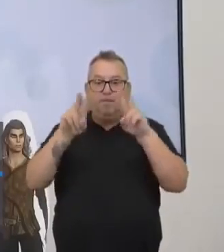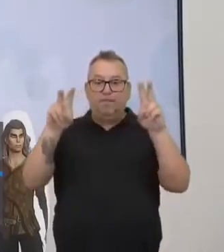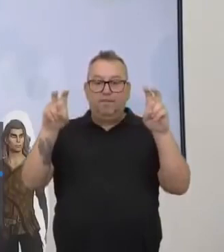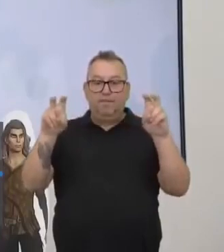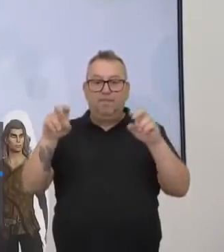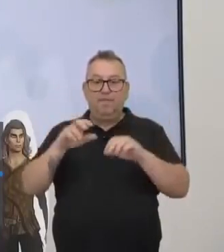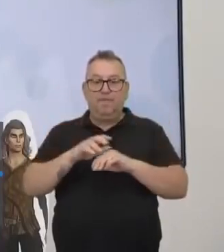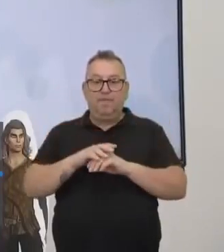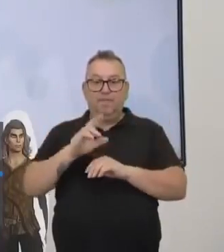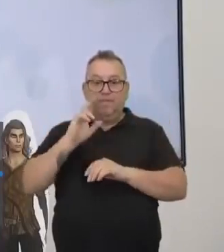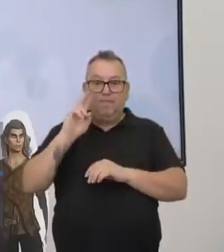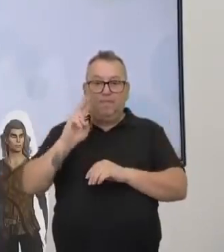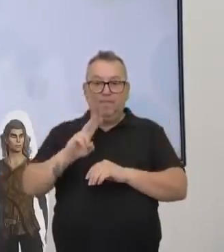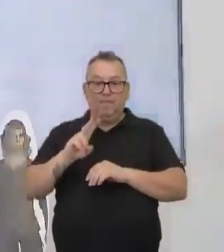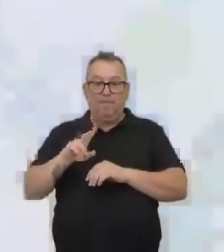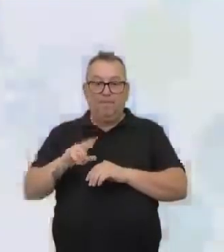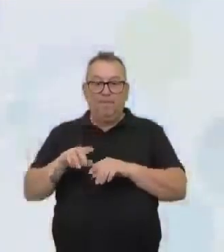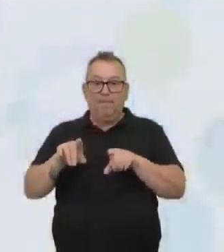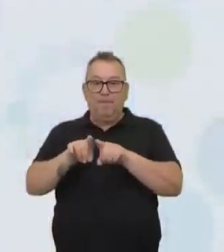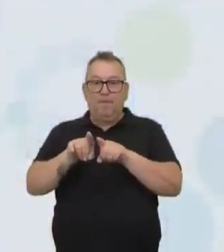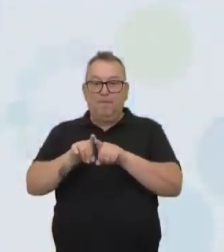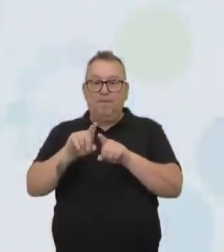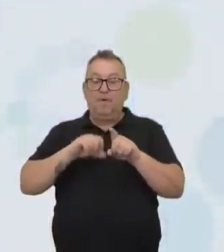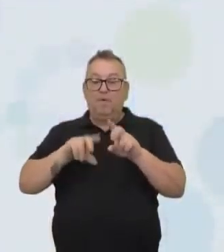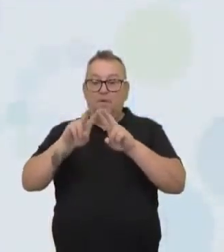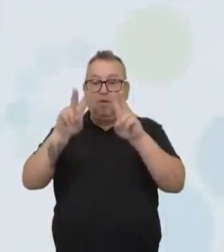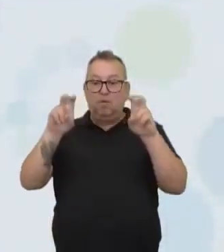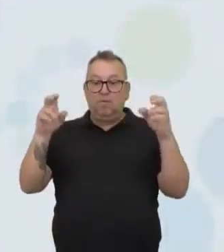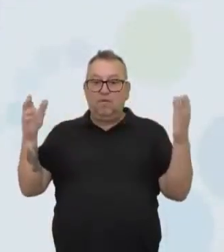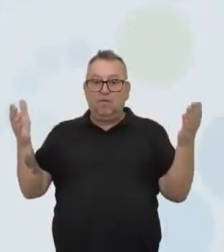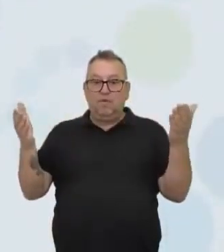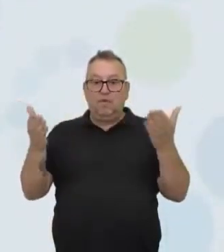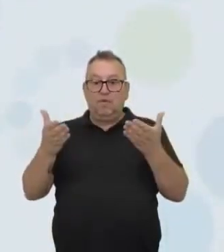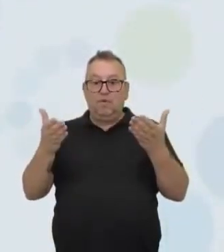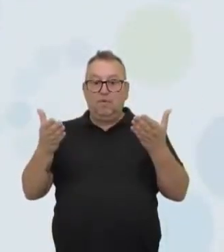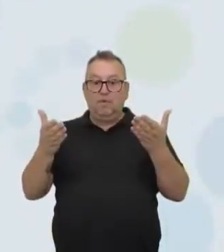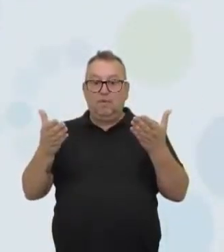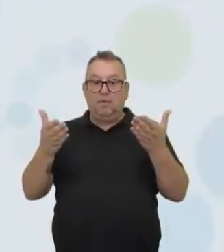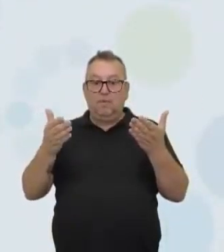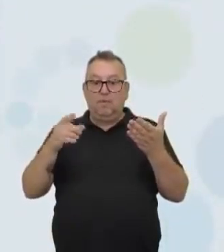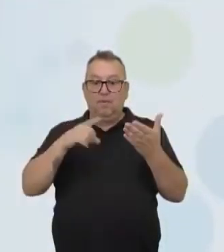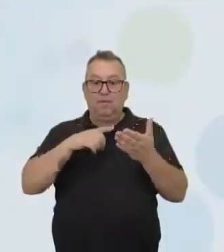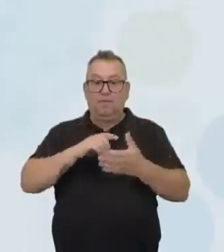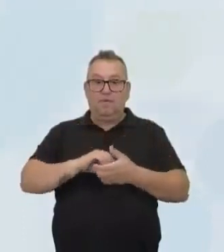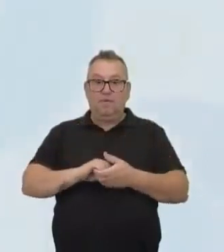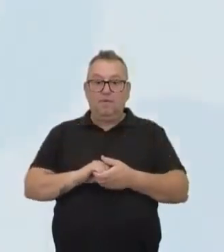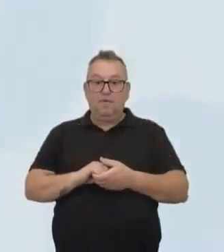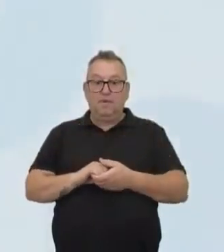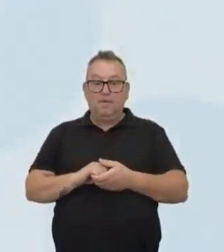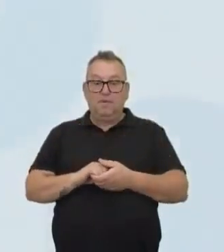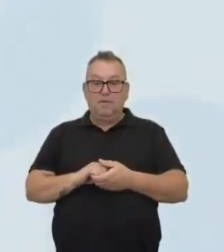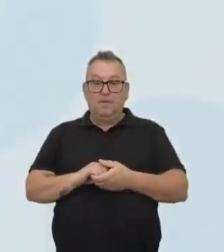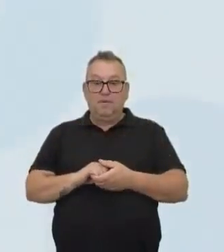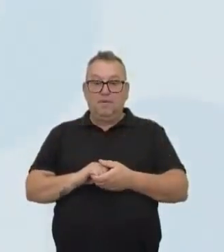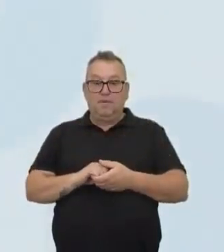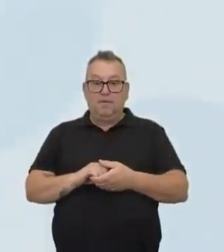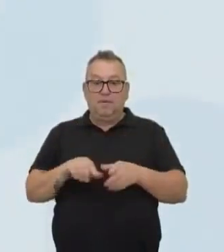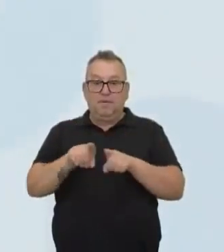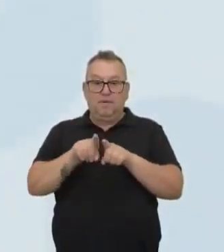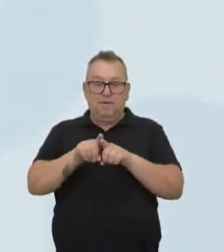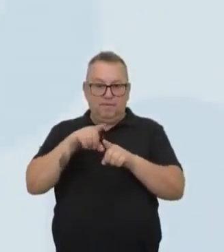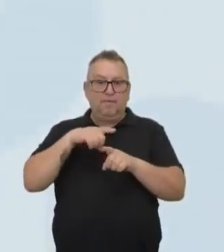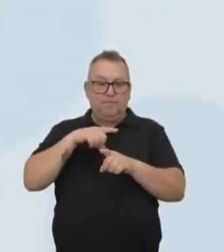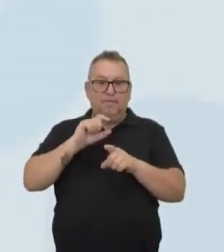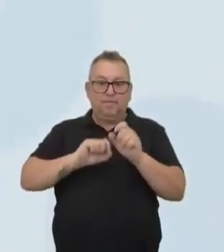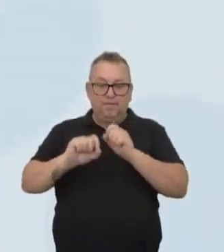professores? Dá uma olhadinha na tela. O nosso tema de hoje, escravidão e servidão. E aproveitando, vamos falar